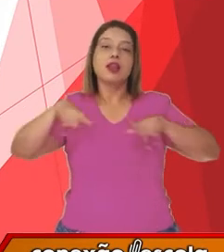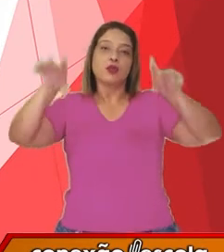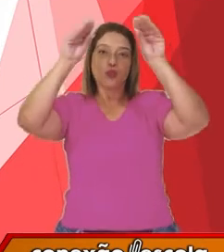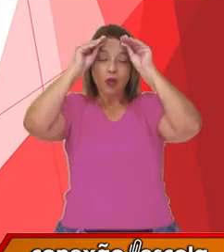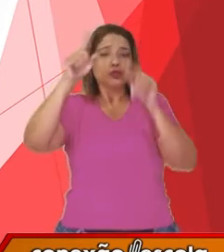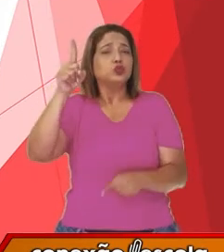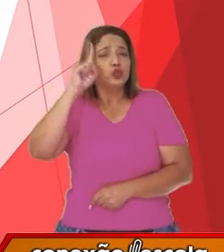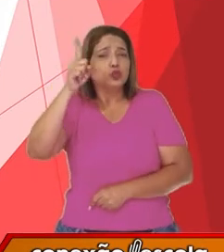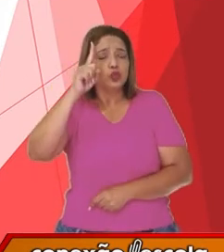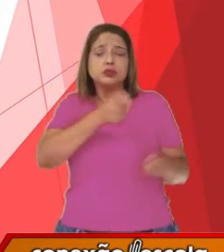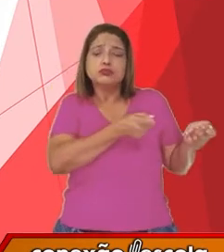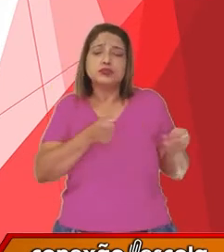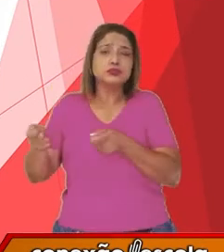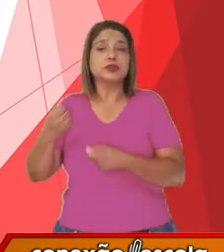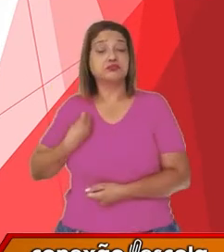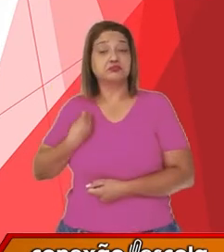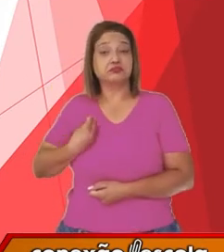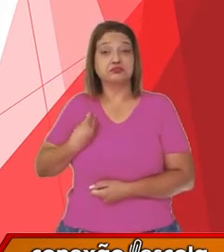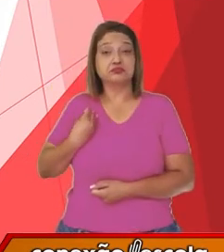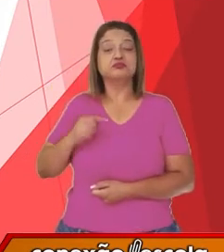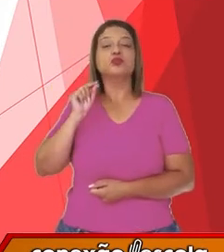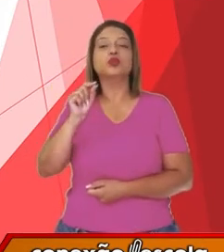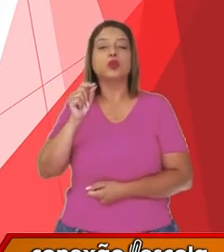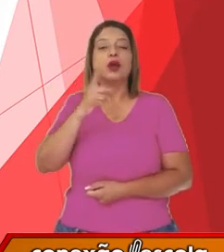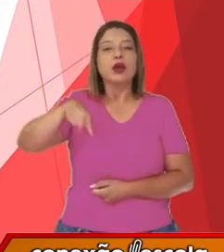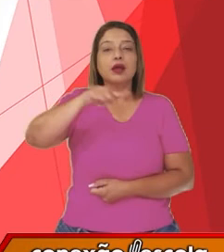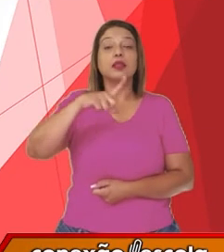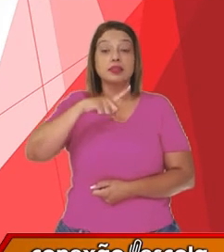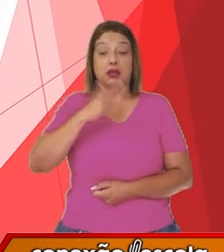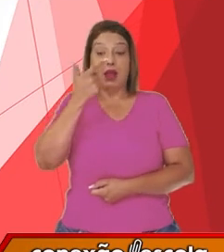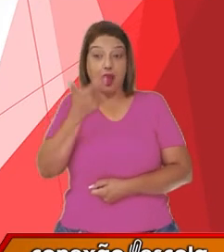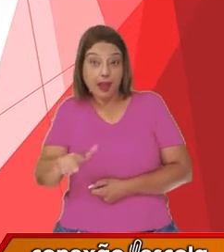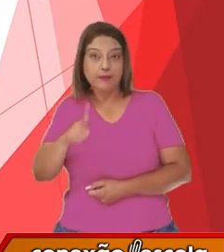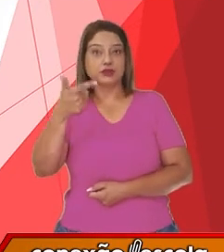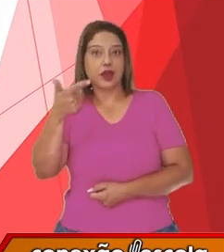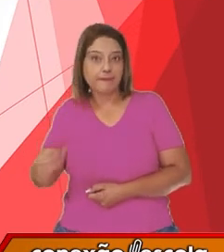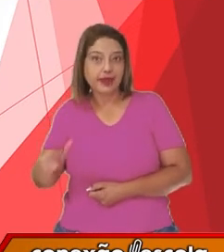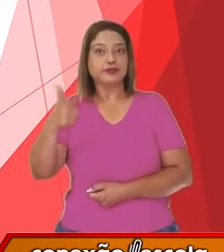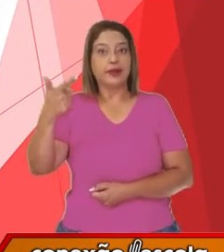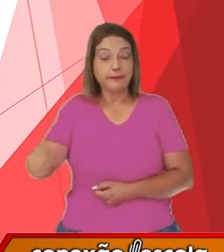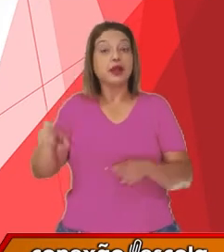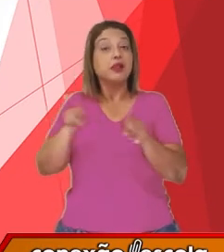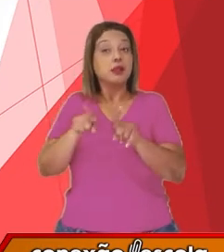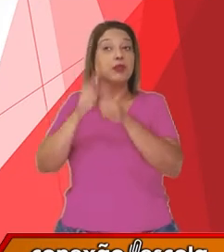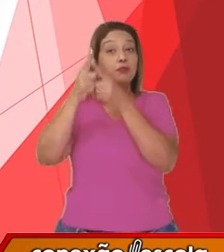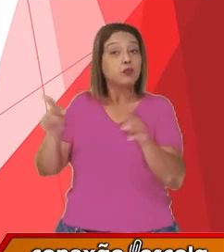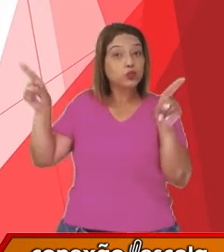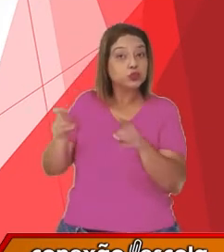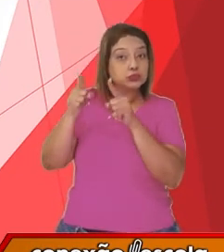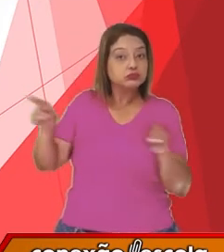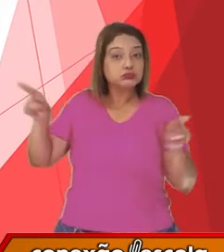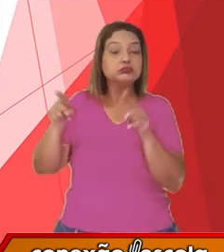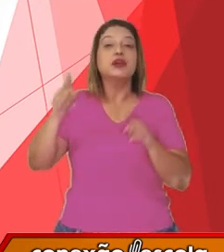cotidiana, empregando assim o recurso da repetição e da musicalidade,